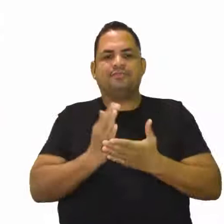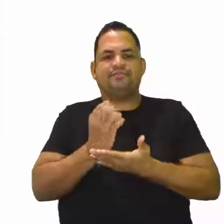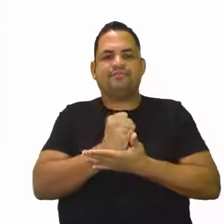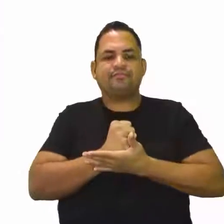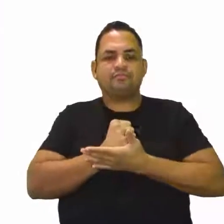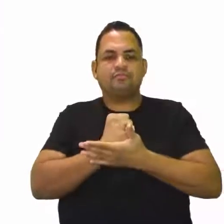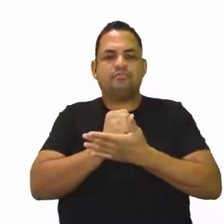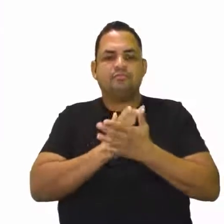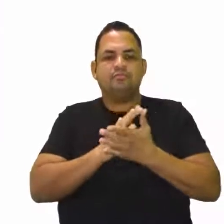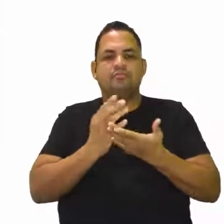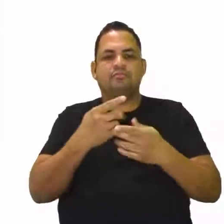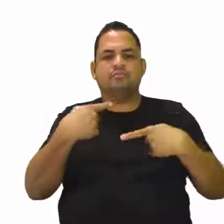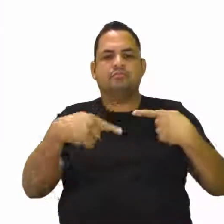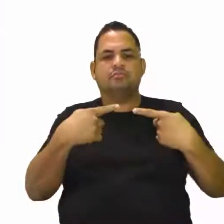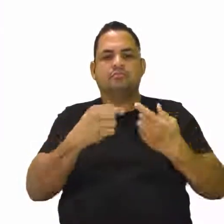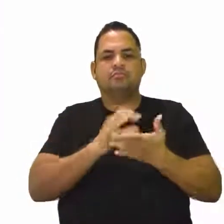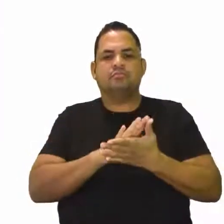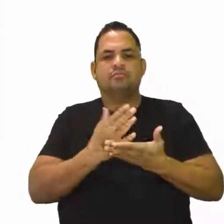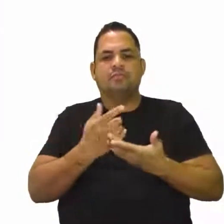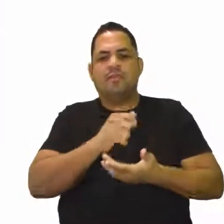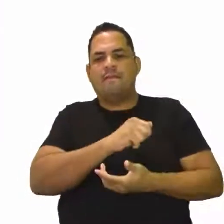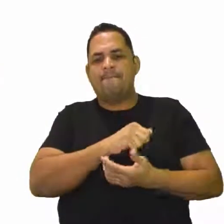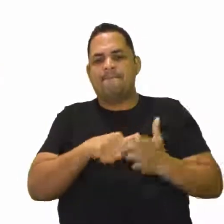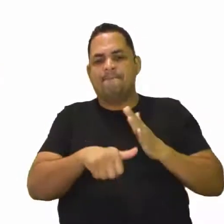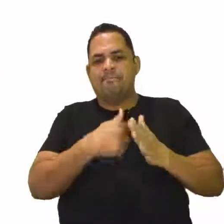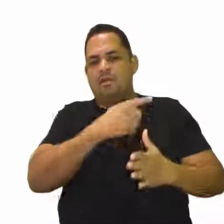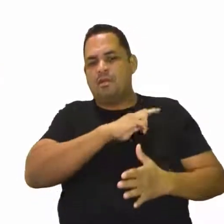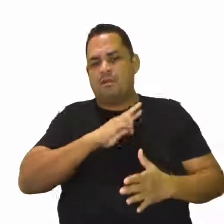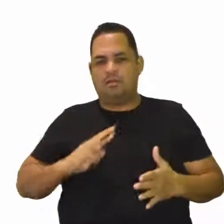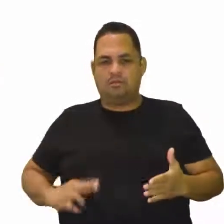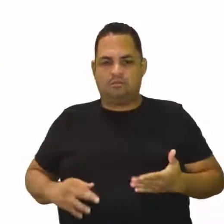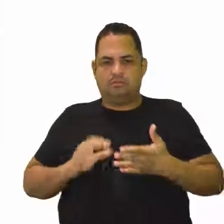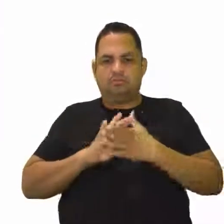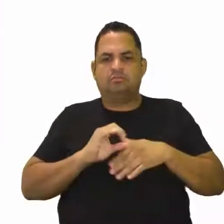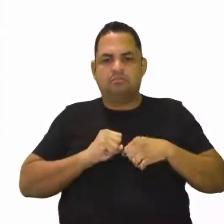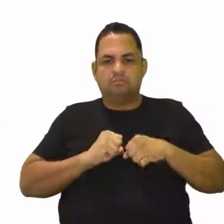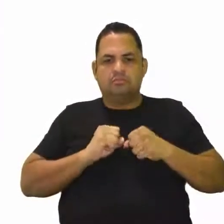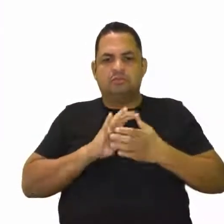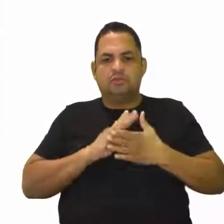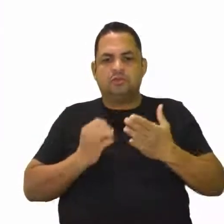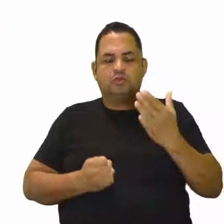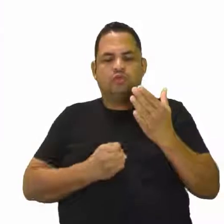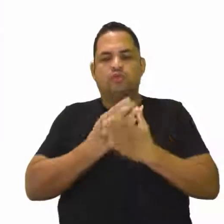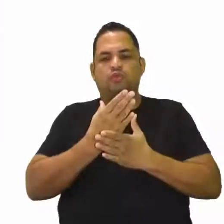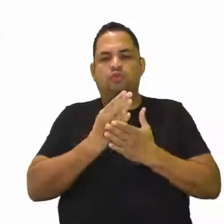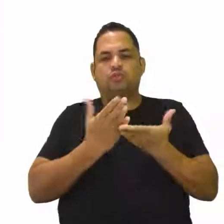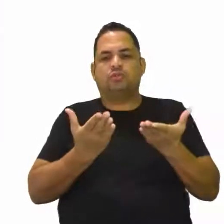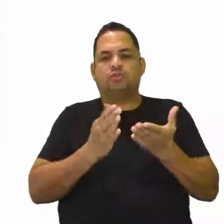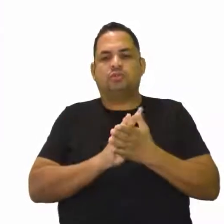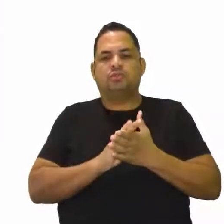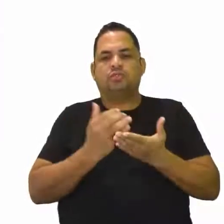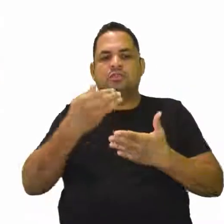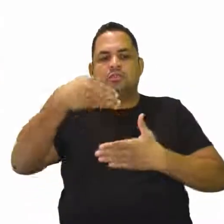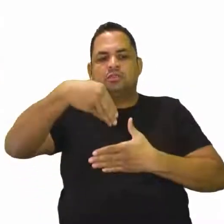que sustentava a Primeira República. Isso se manifestou nas eleições de 1930,